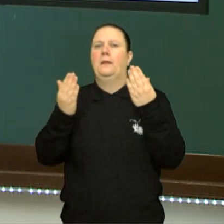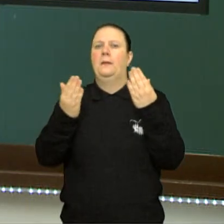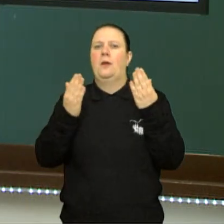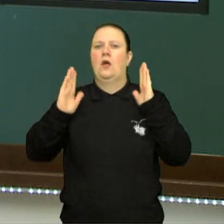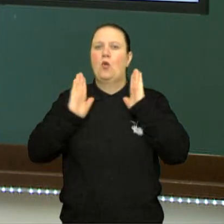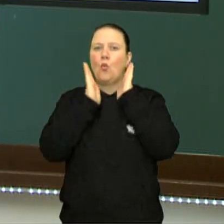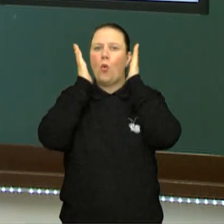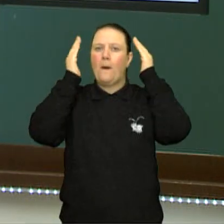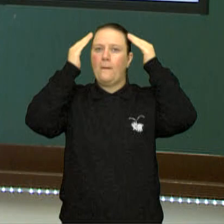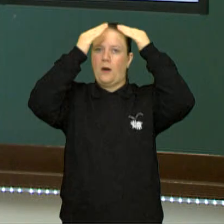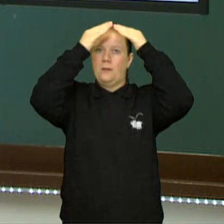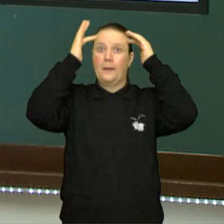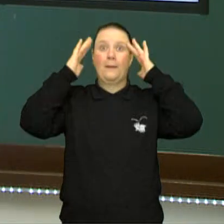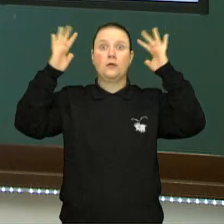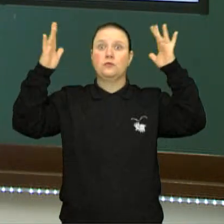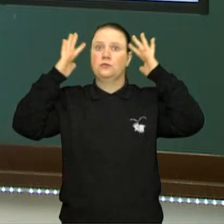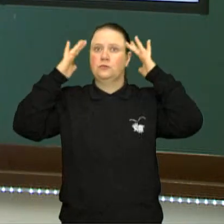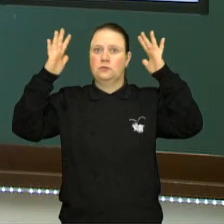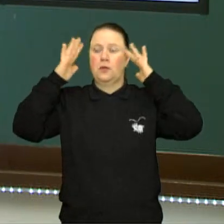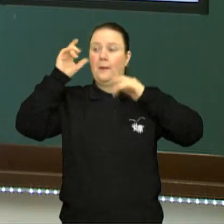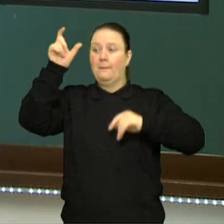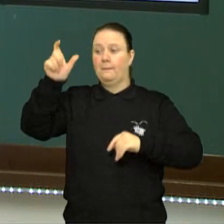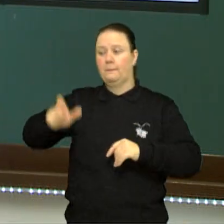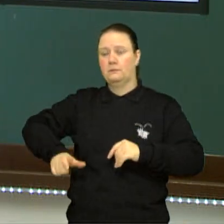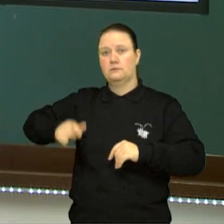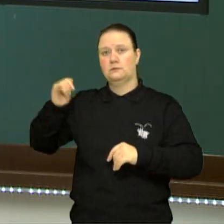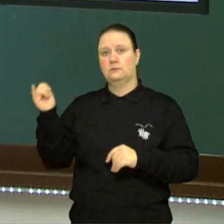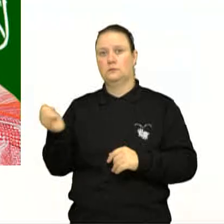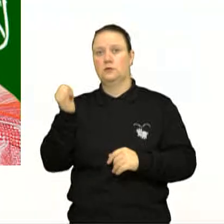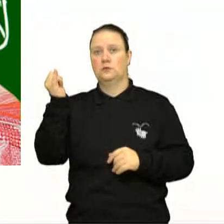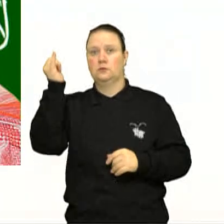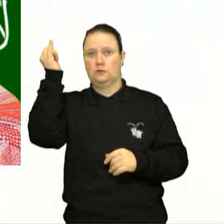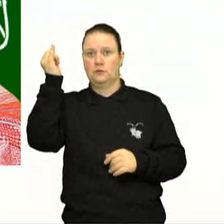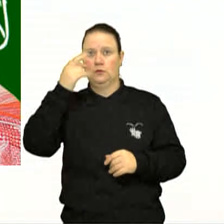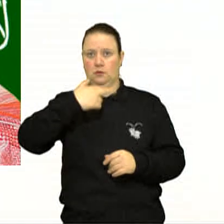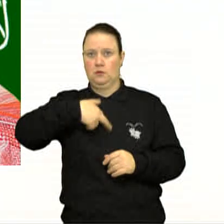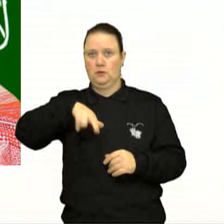pessoal? Mas era a pessoa mais importante ali do Islã, tá?